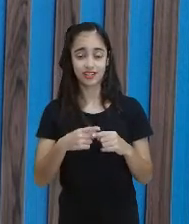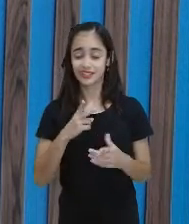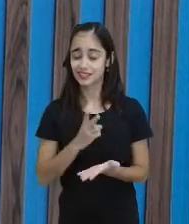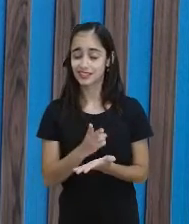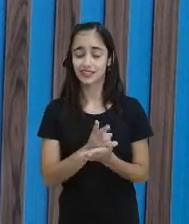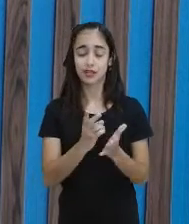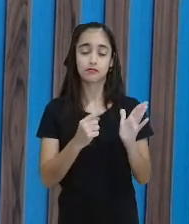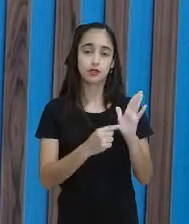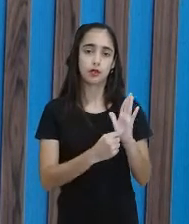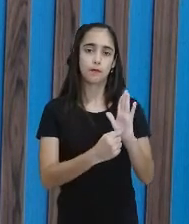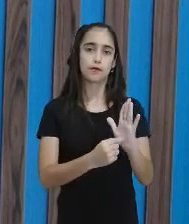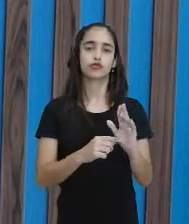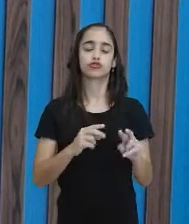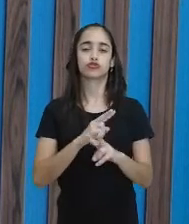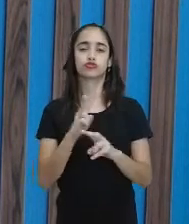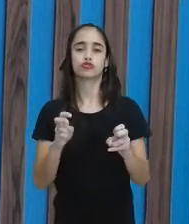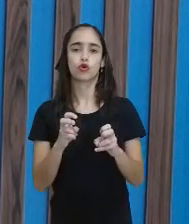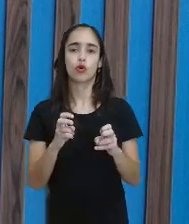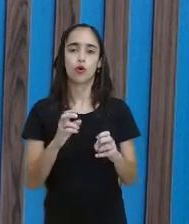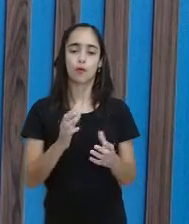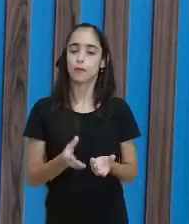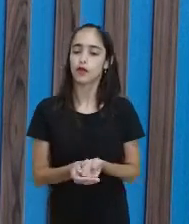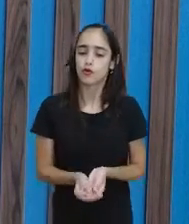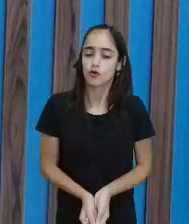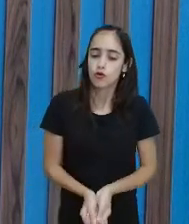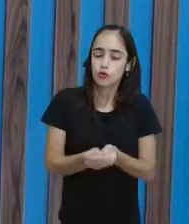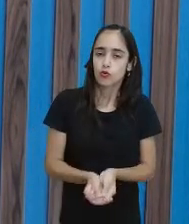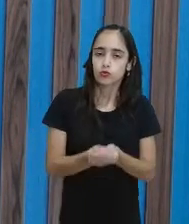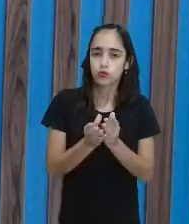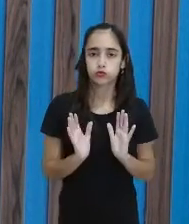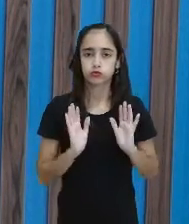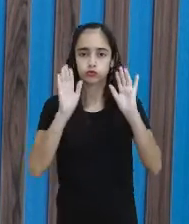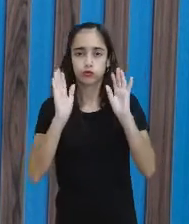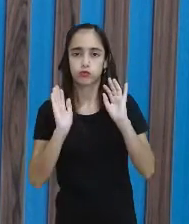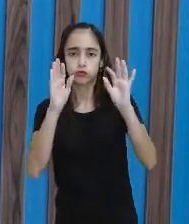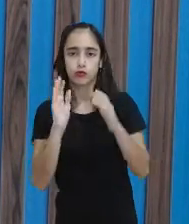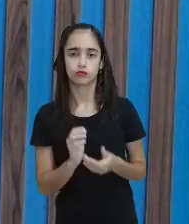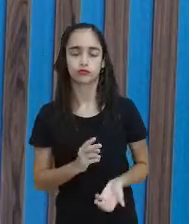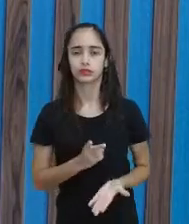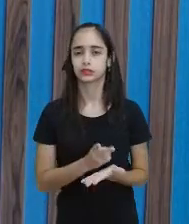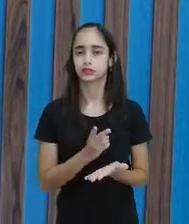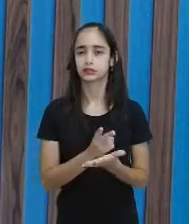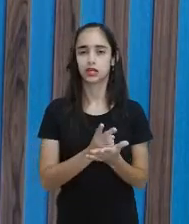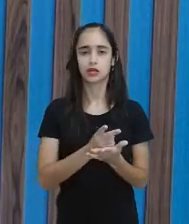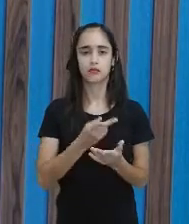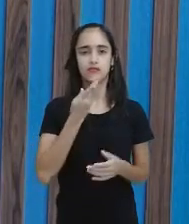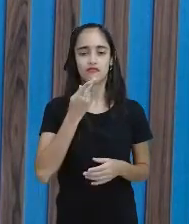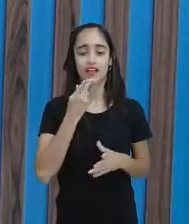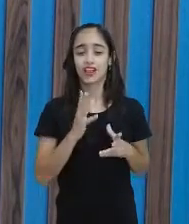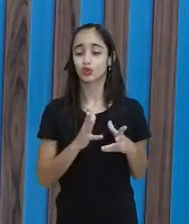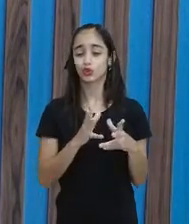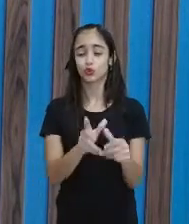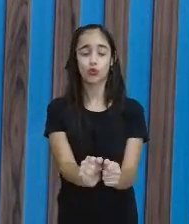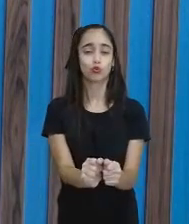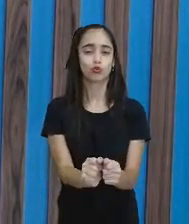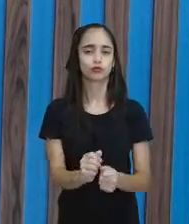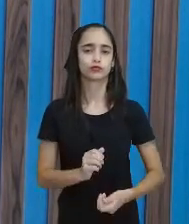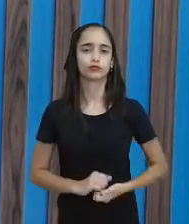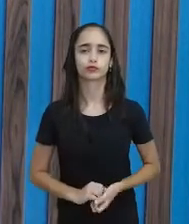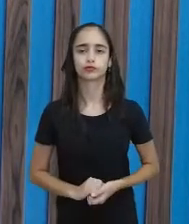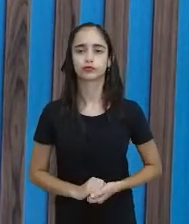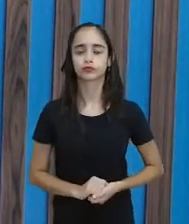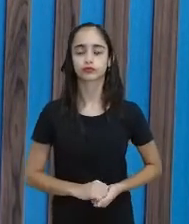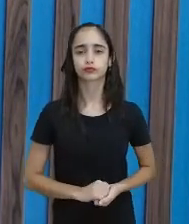competições, sobre a vida dos atletas, sobre os investimentos, então tem tudo lá. E aí, ó, a